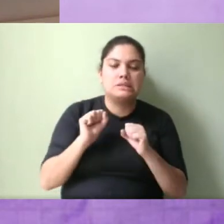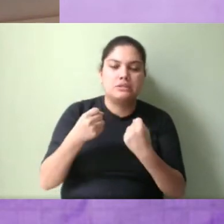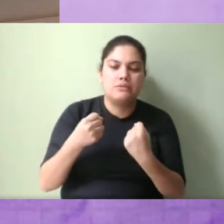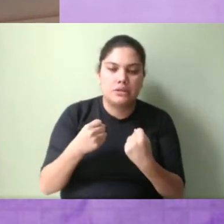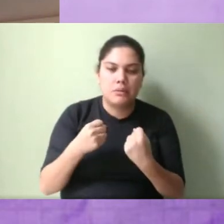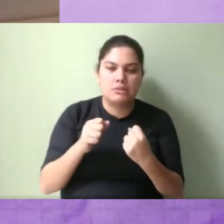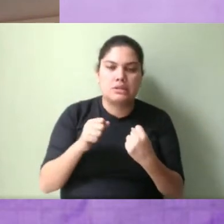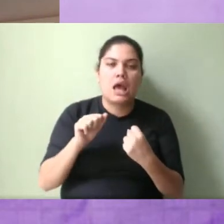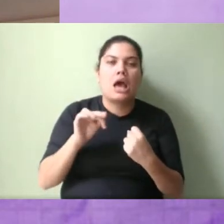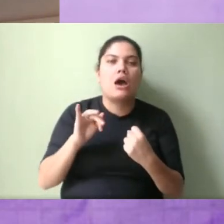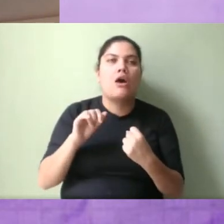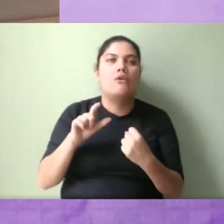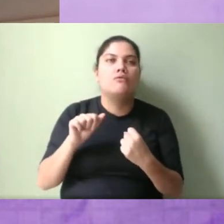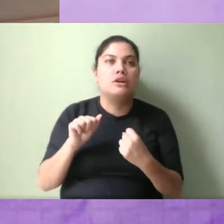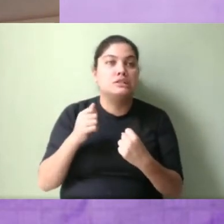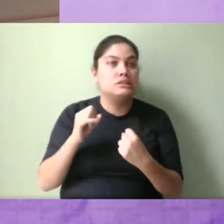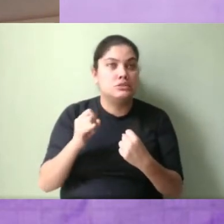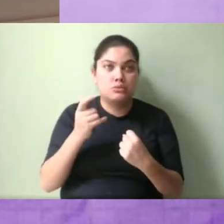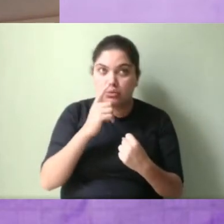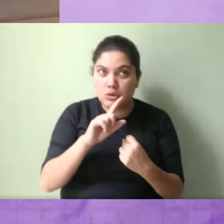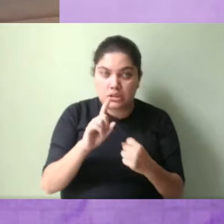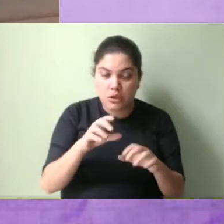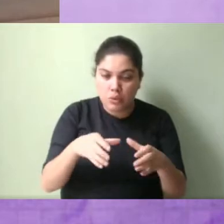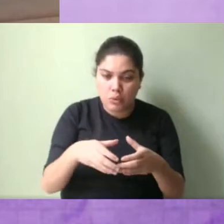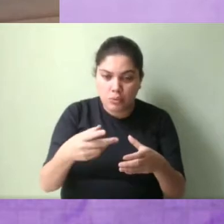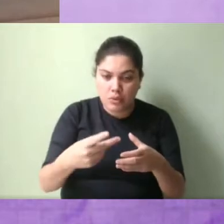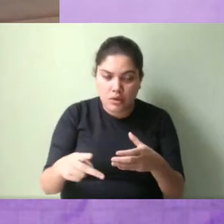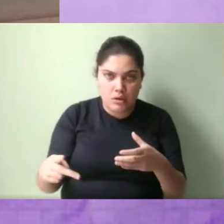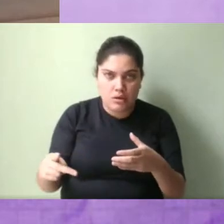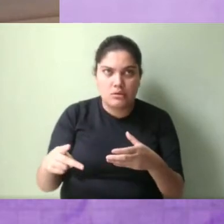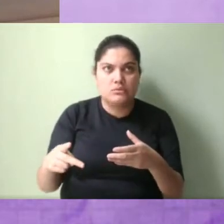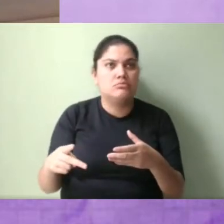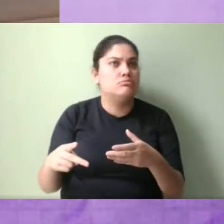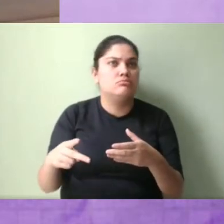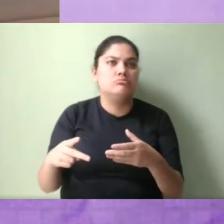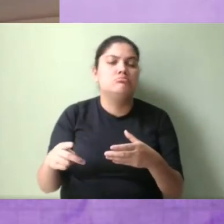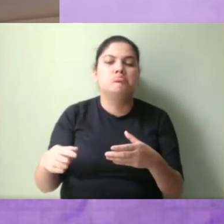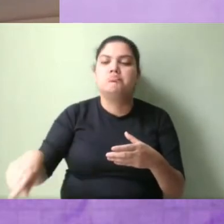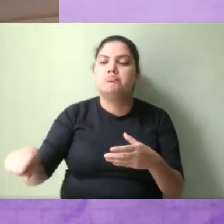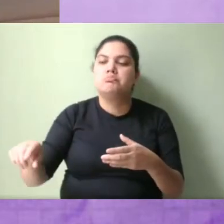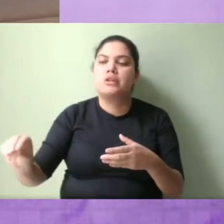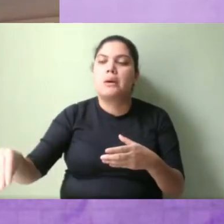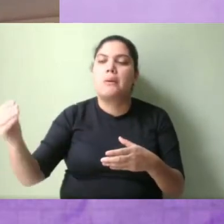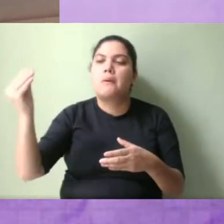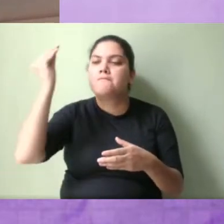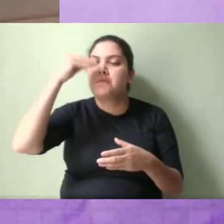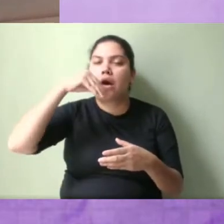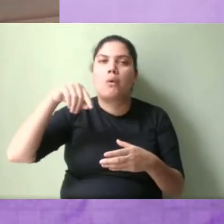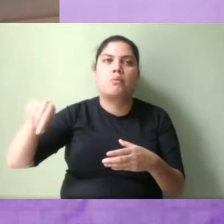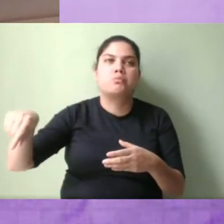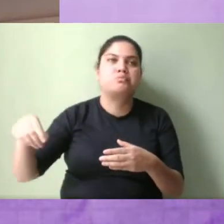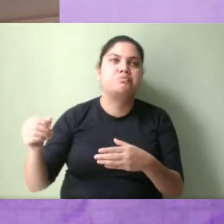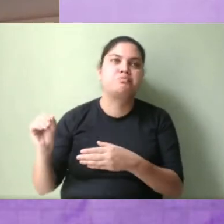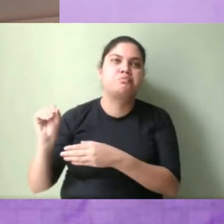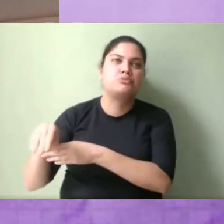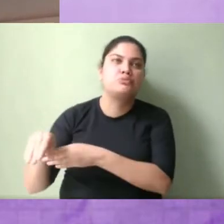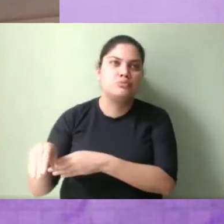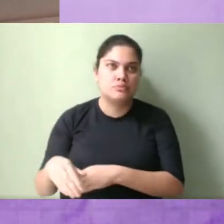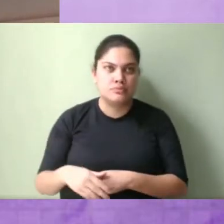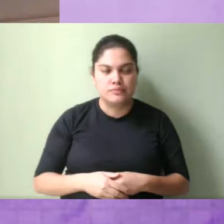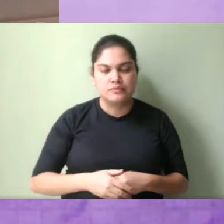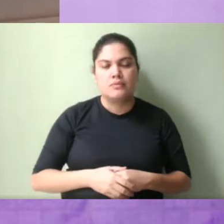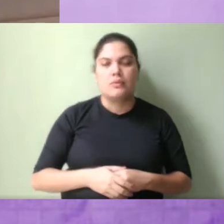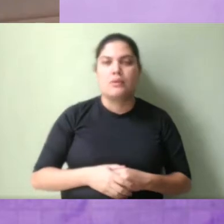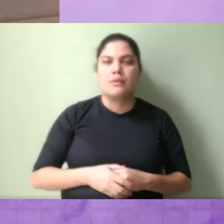similares ao que é feminino, e eles não podem chorar, e eles têm que se defender, eles têm que ser alfa. E se eles não conseguem no